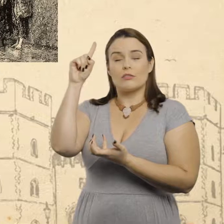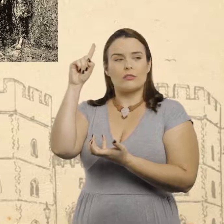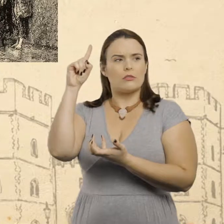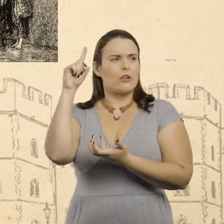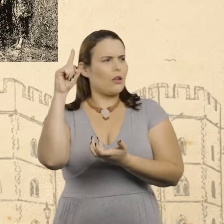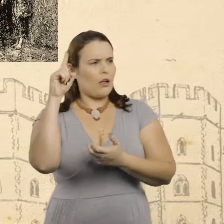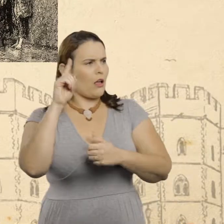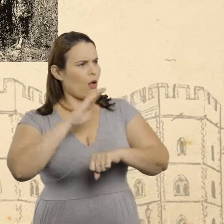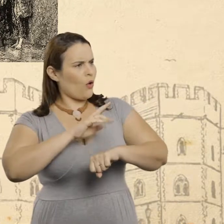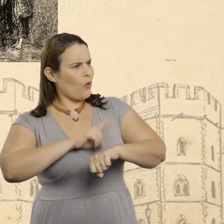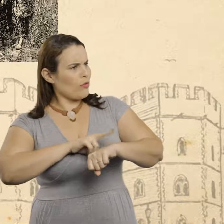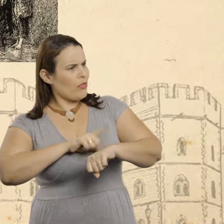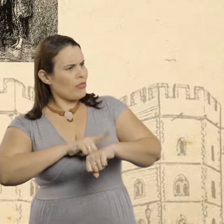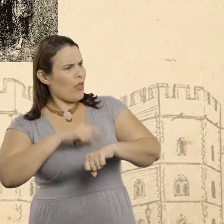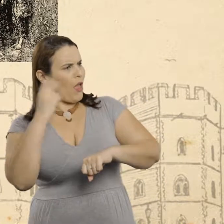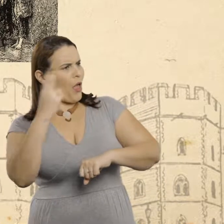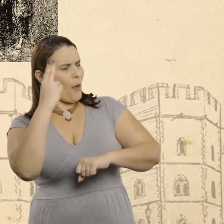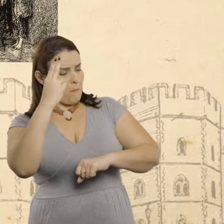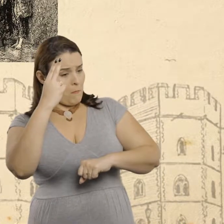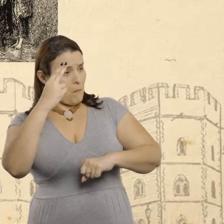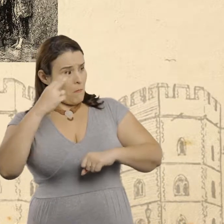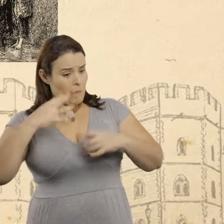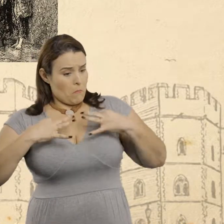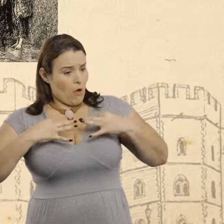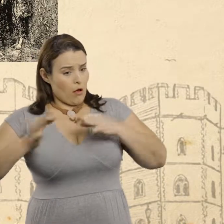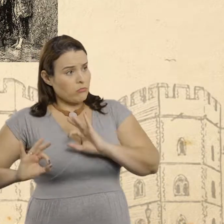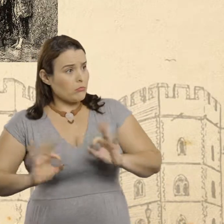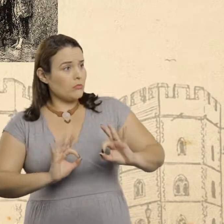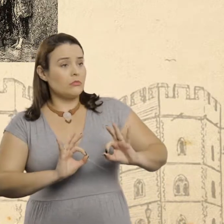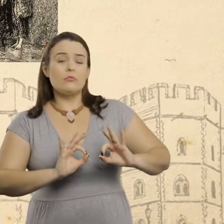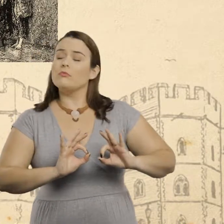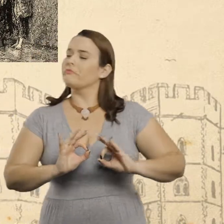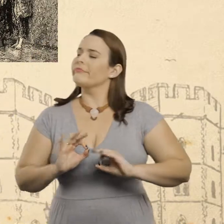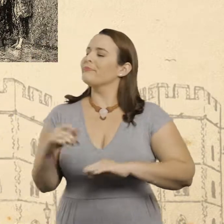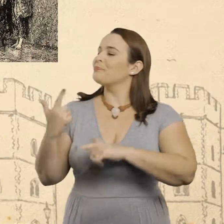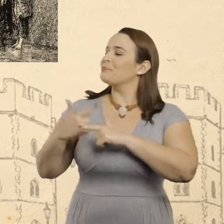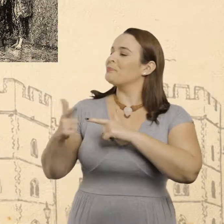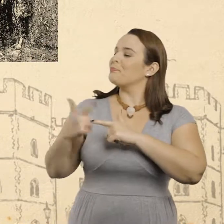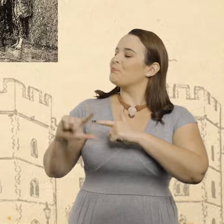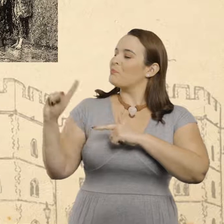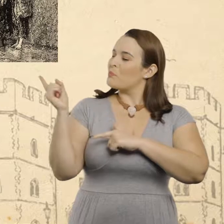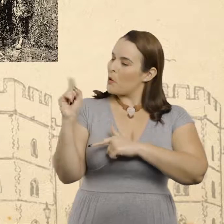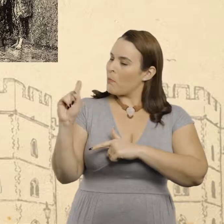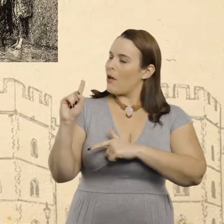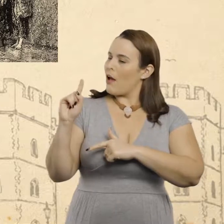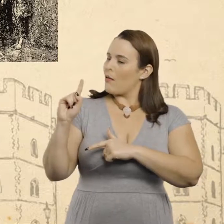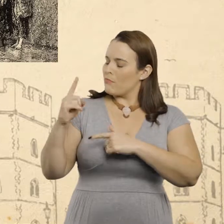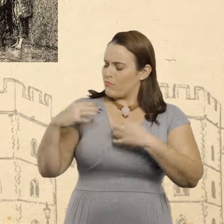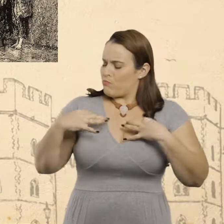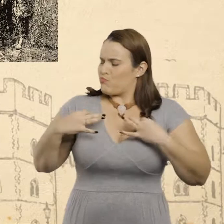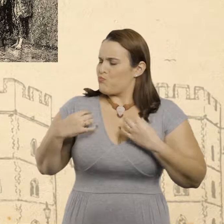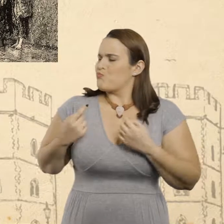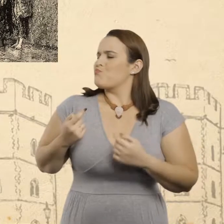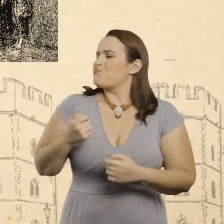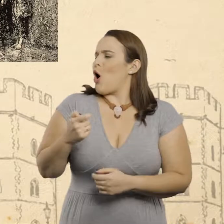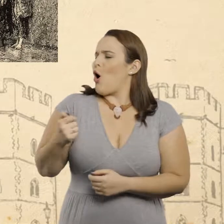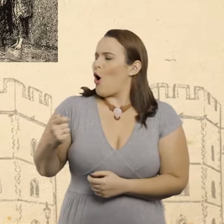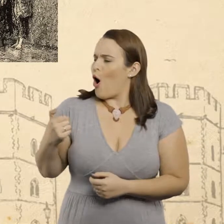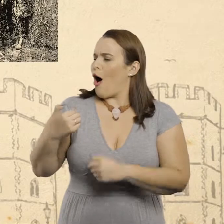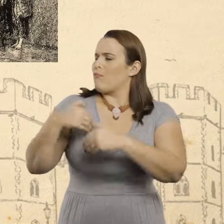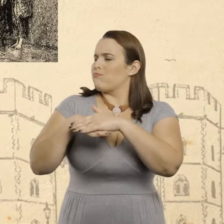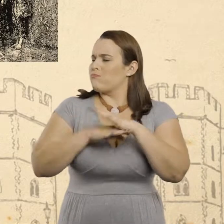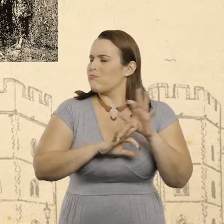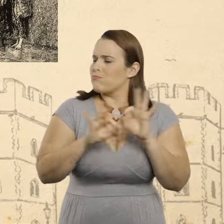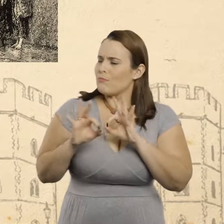80 dias. Passepartout disse que não daria tempo de arrumar as malas, mas Phileas Fogg respondeu que não tinha problema, pois